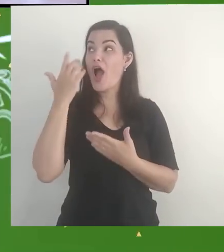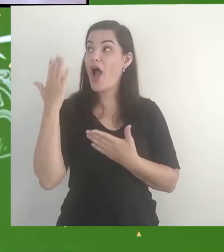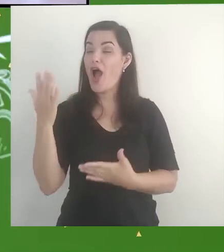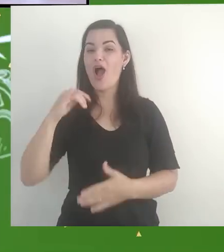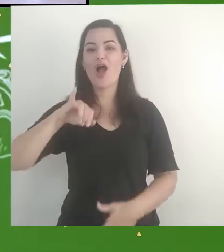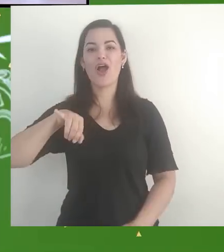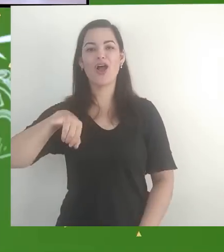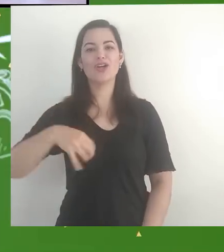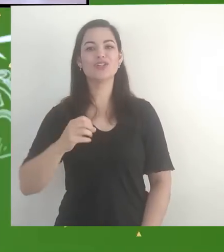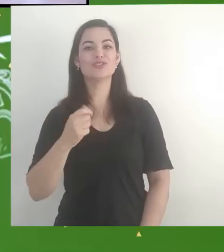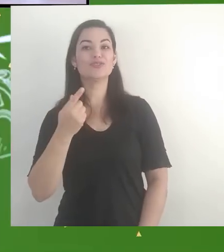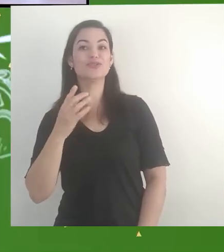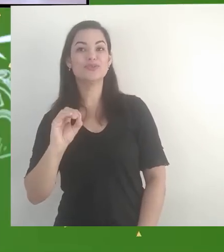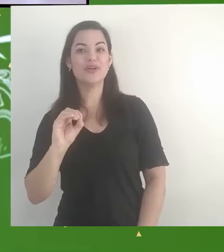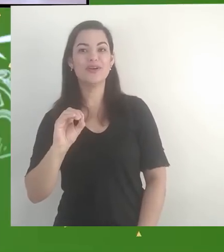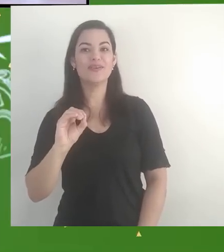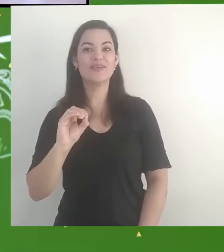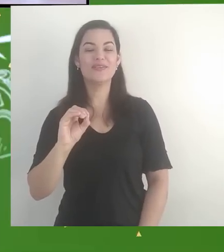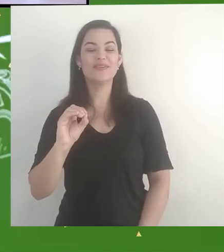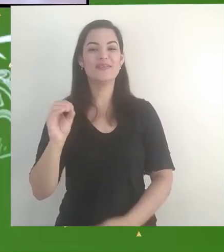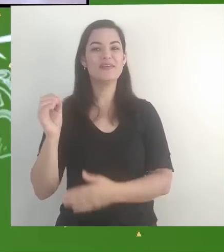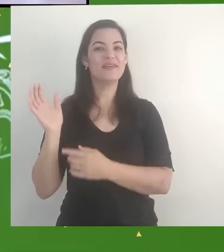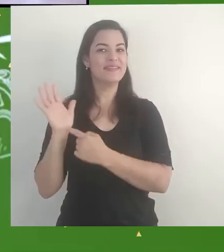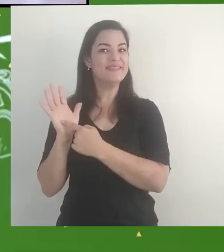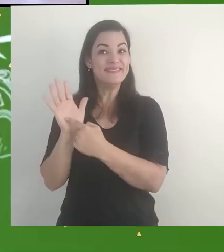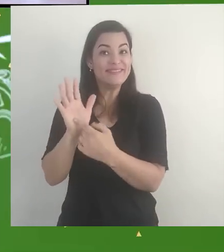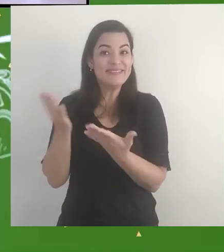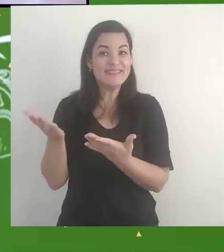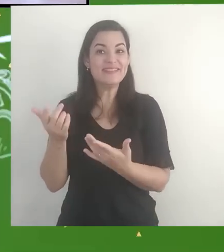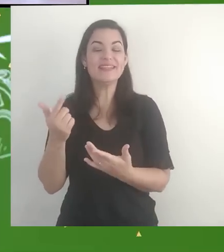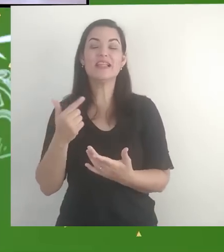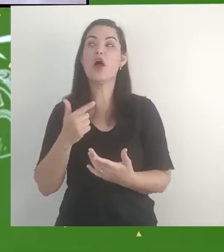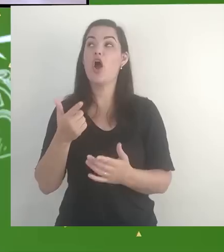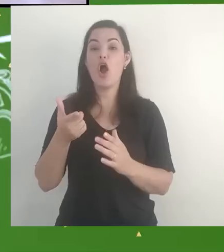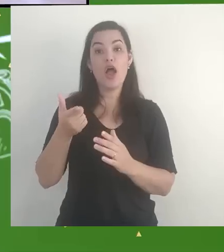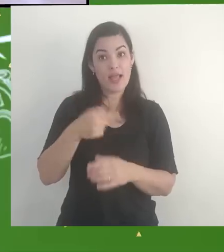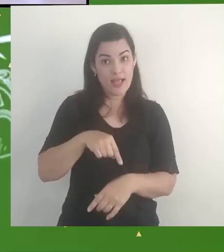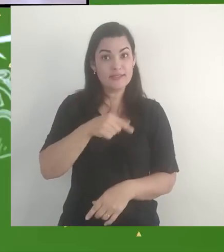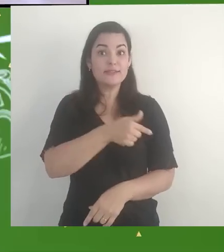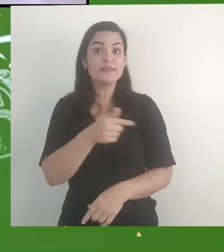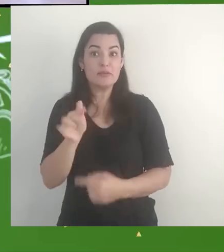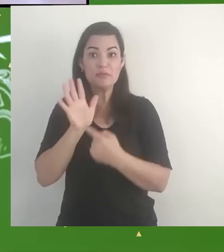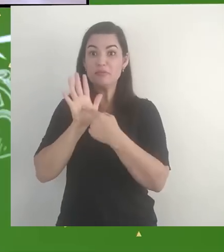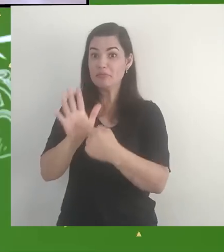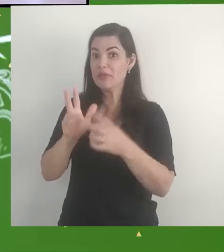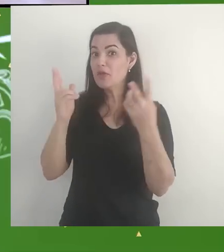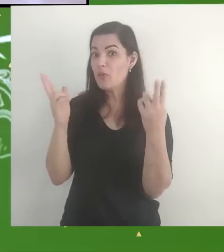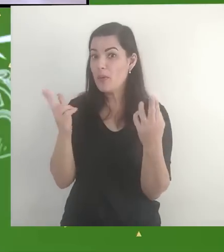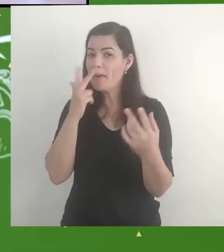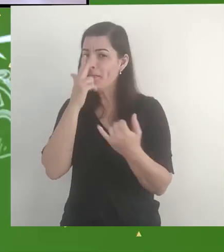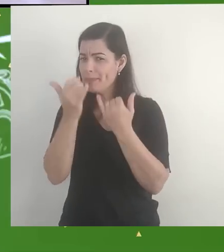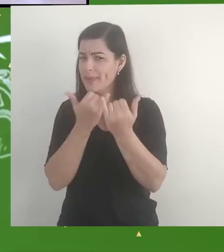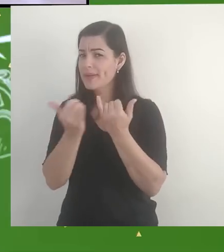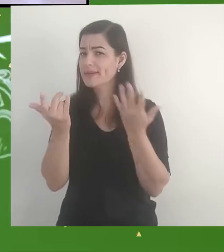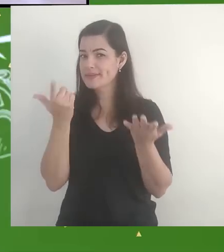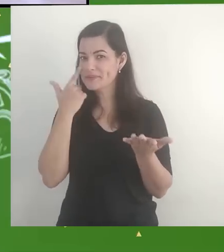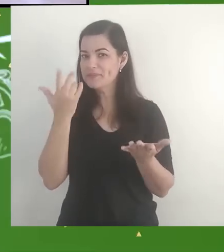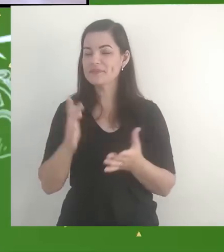só o que o João Vitor nos mandou. Inclusive, eu compartilhei uma imagem bem parecida com vocês essa semana,